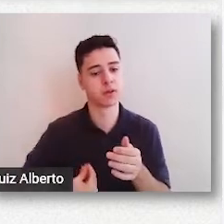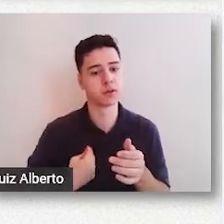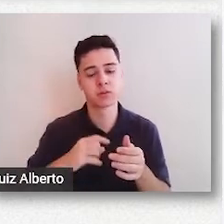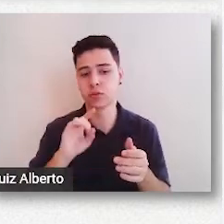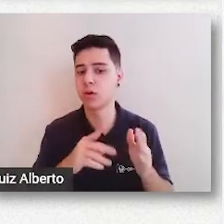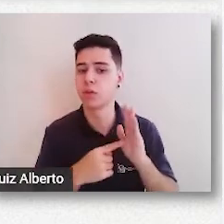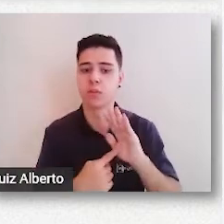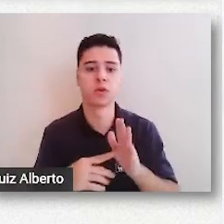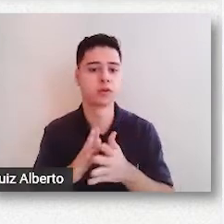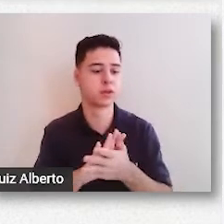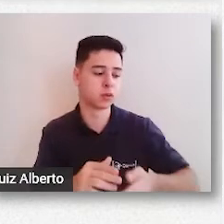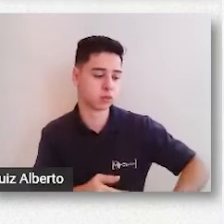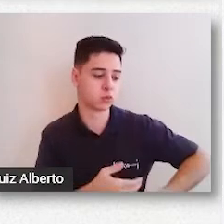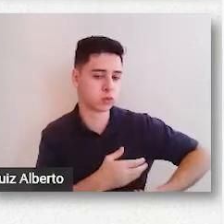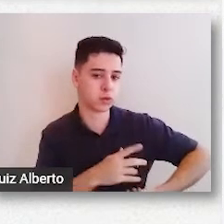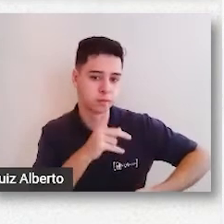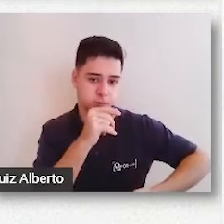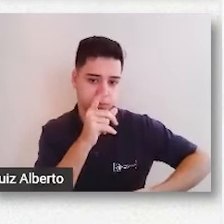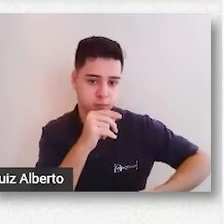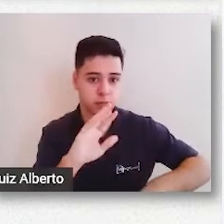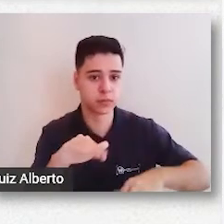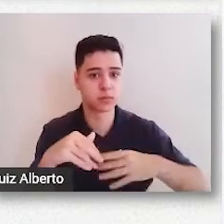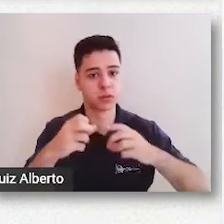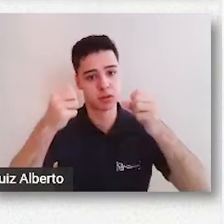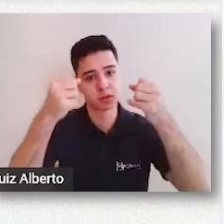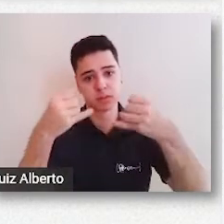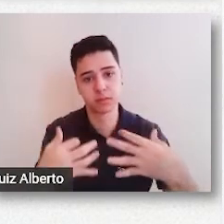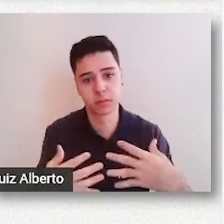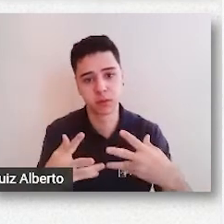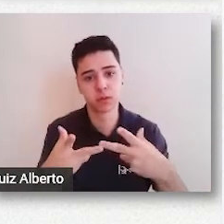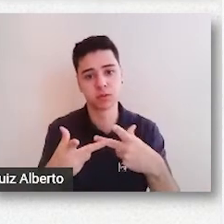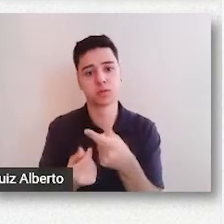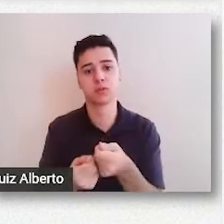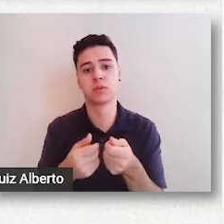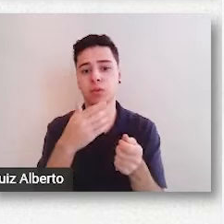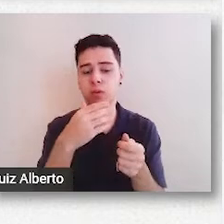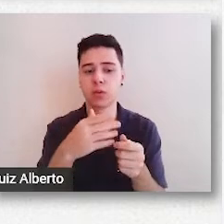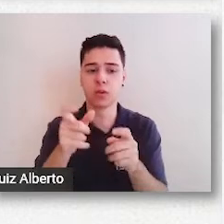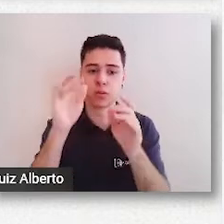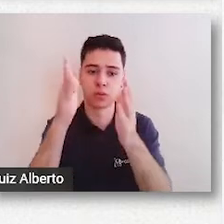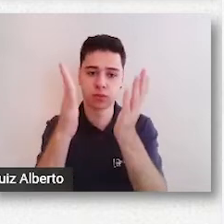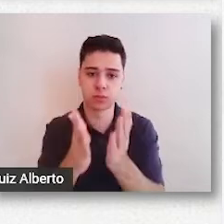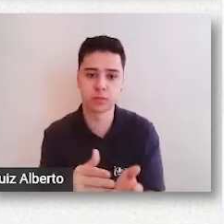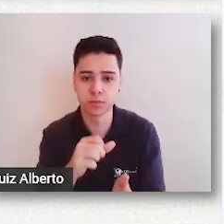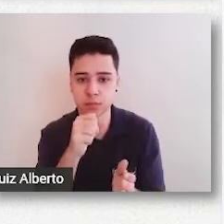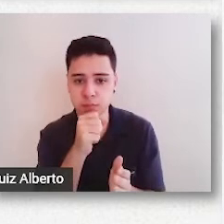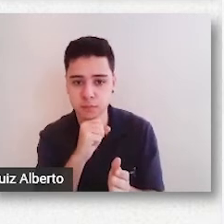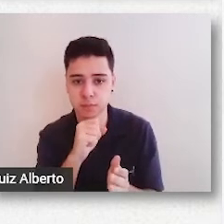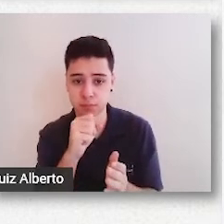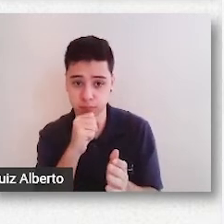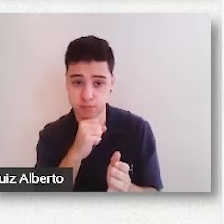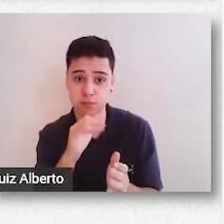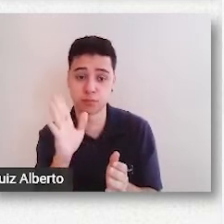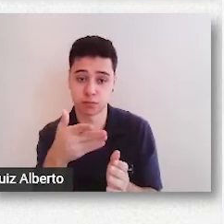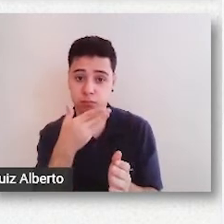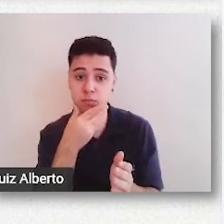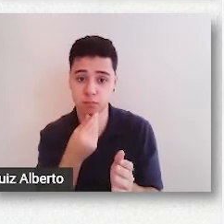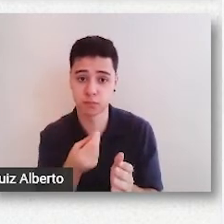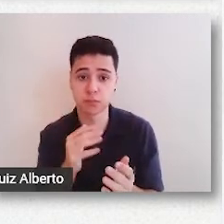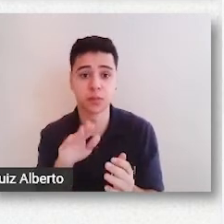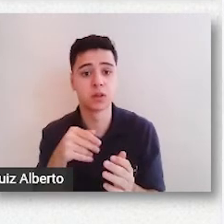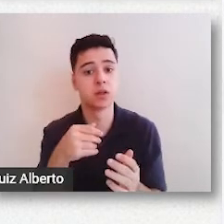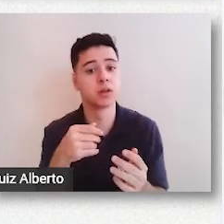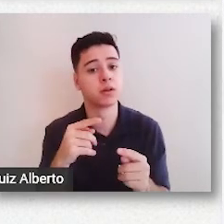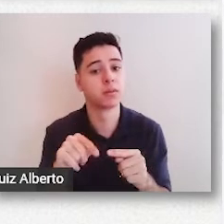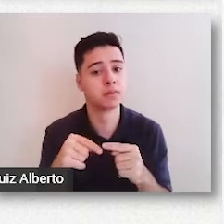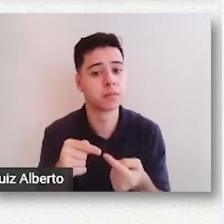parece com o cesto. Né? Então, a descrição seria essa, né? Uma figura masculina, com idade avançada, como eu já disse, mas aí a gente já entrando